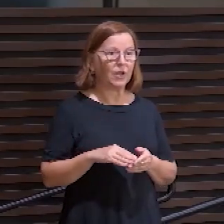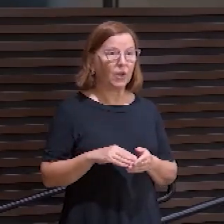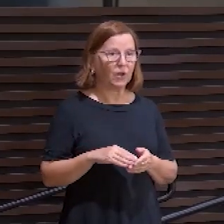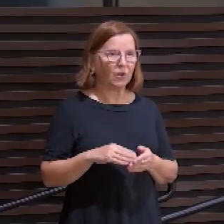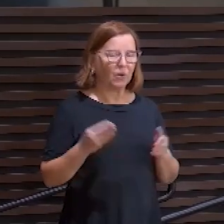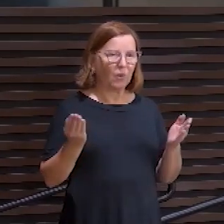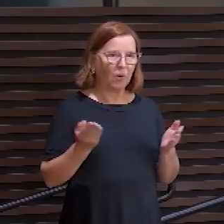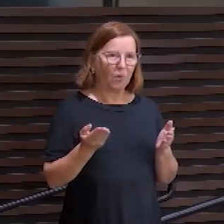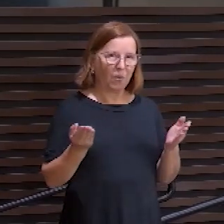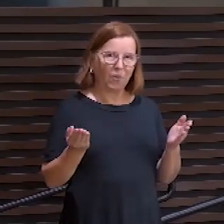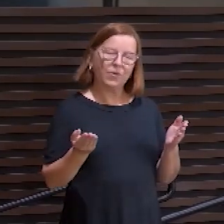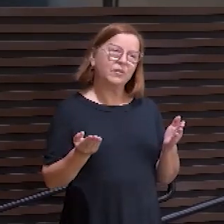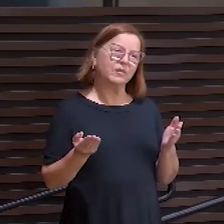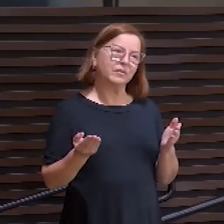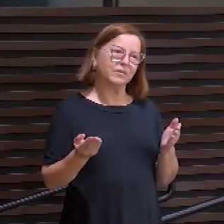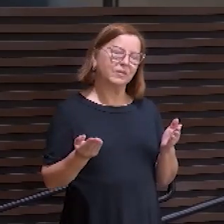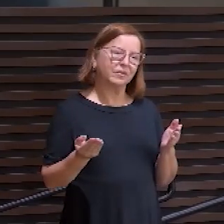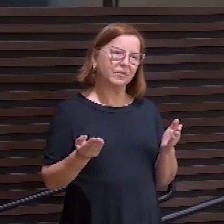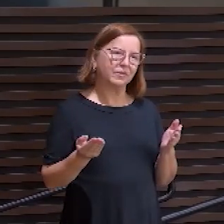meu